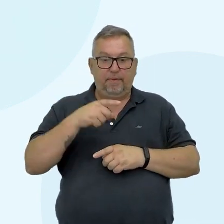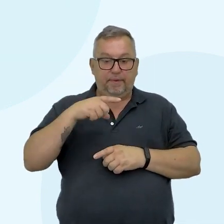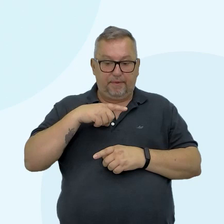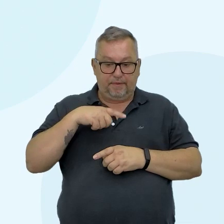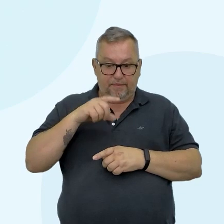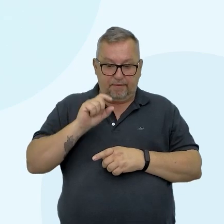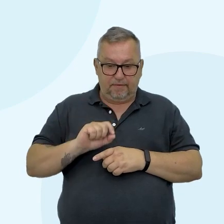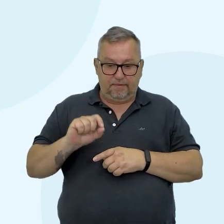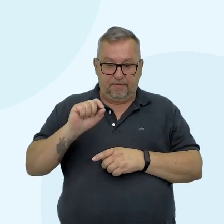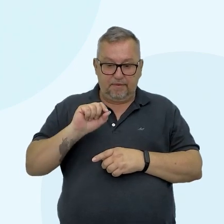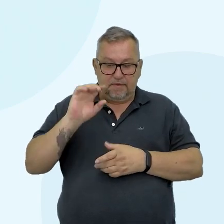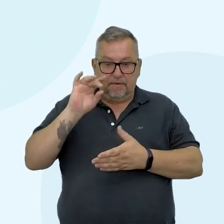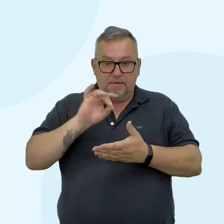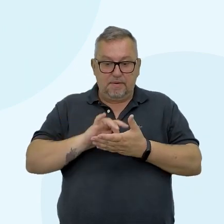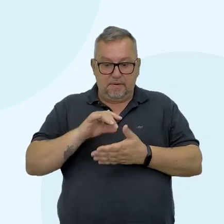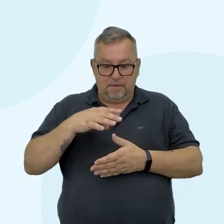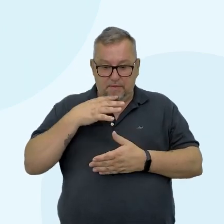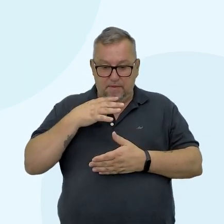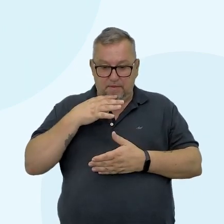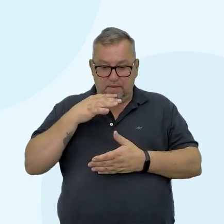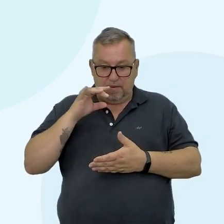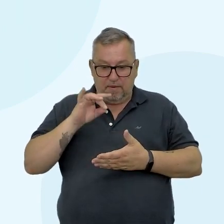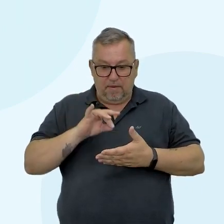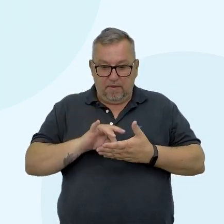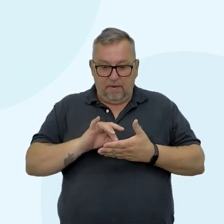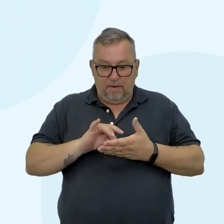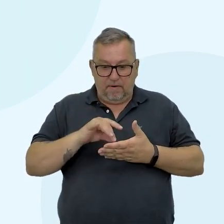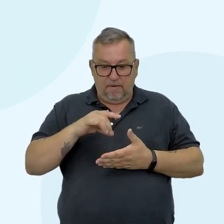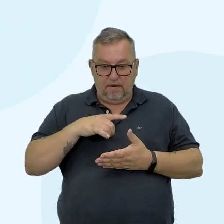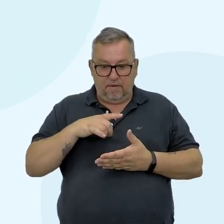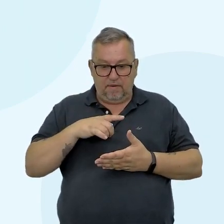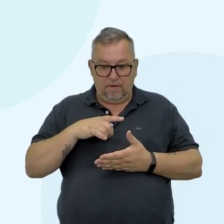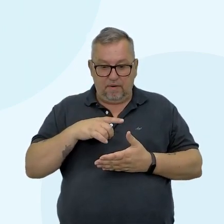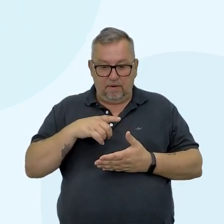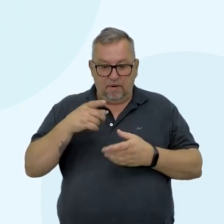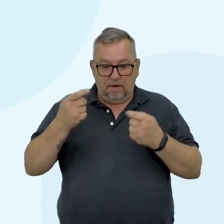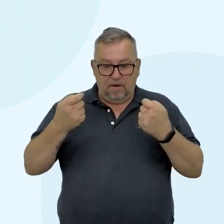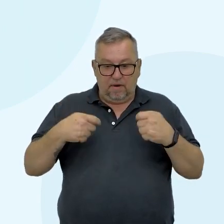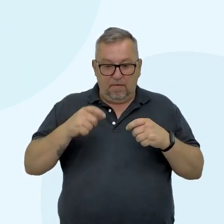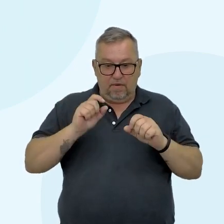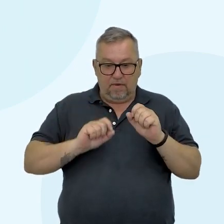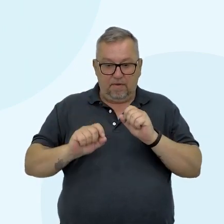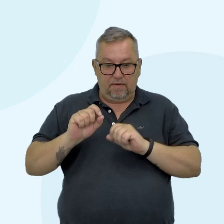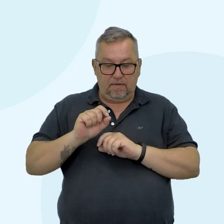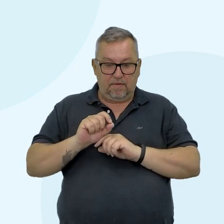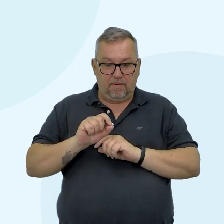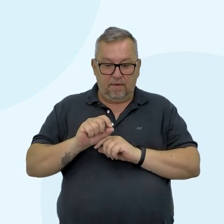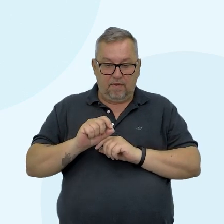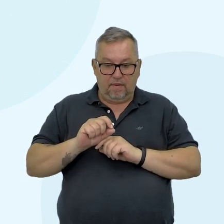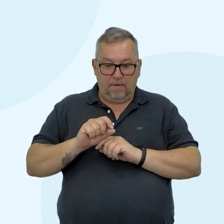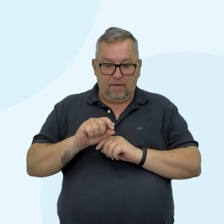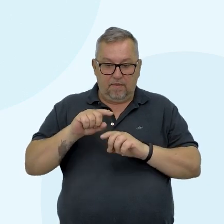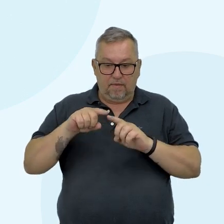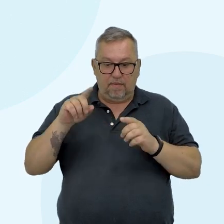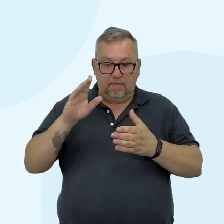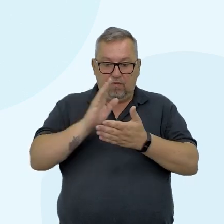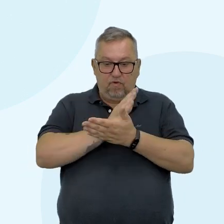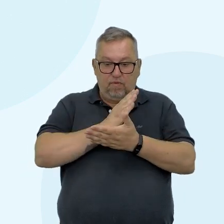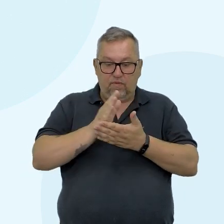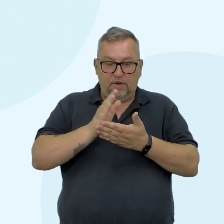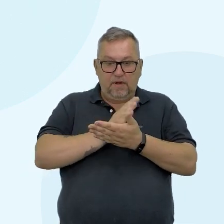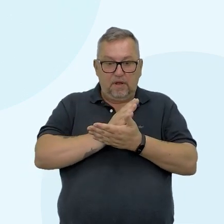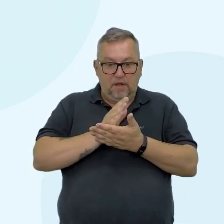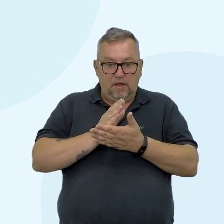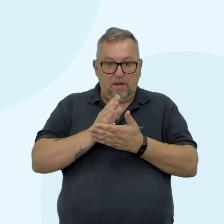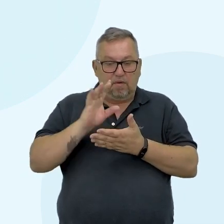ter realmente um conhecimento verdadeiro, seria, portanto, necessário essa divisão da realidade